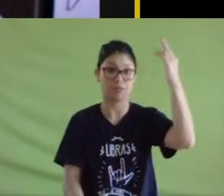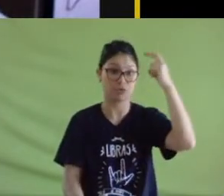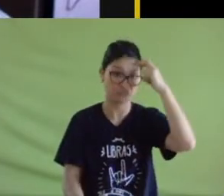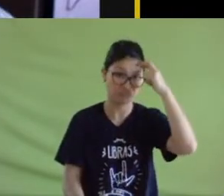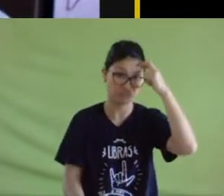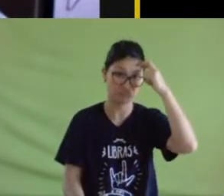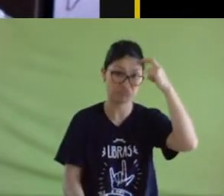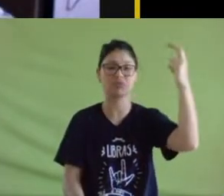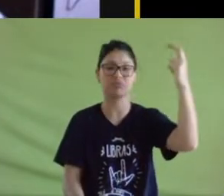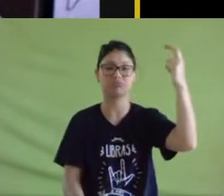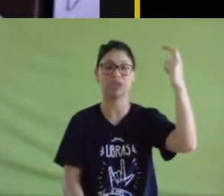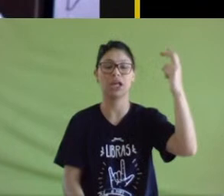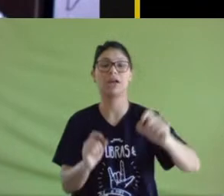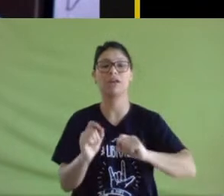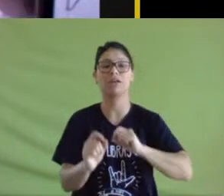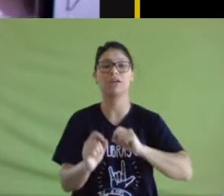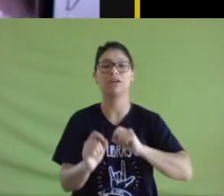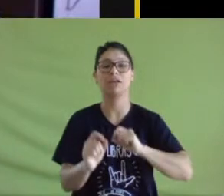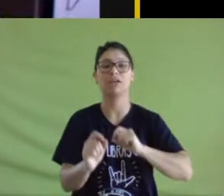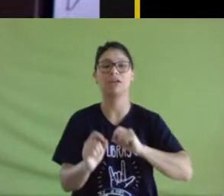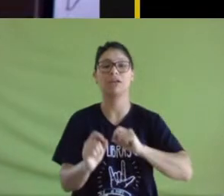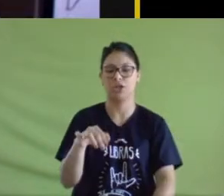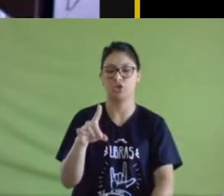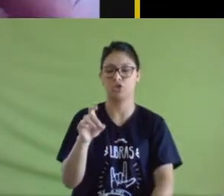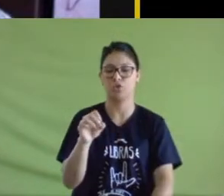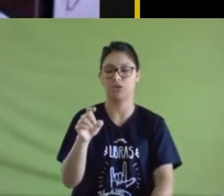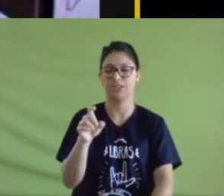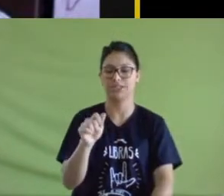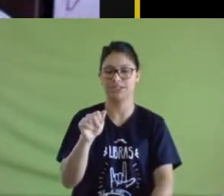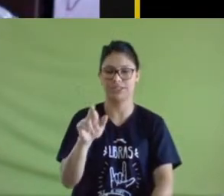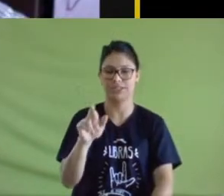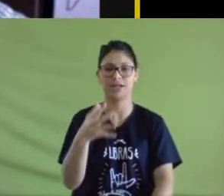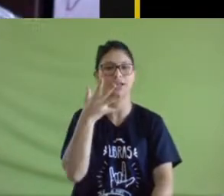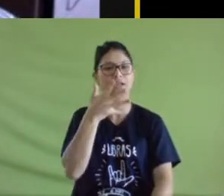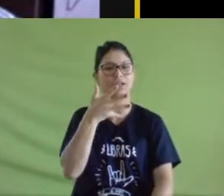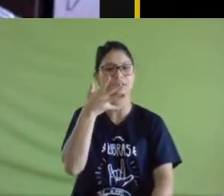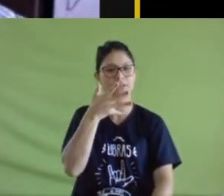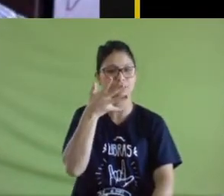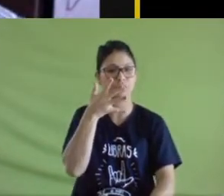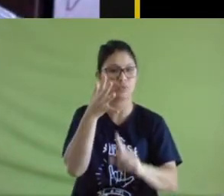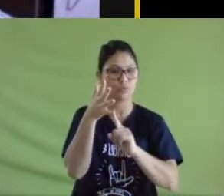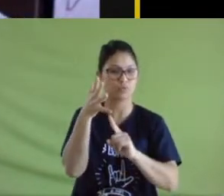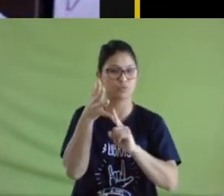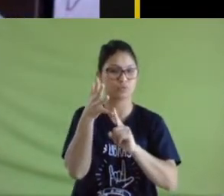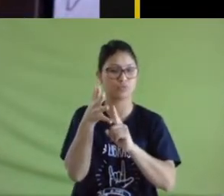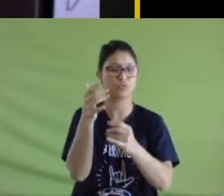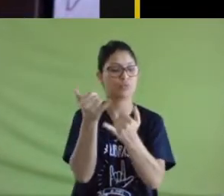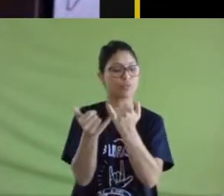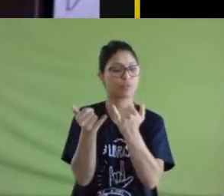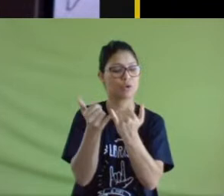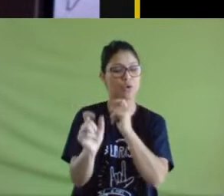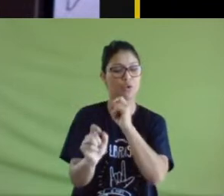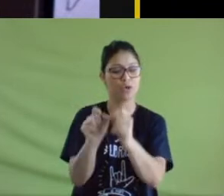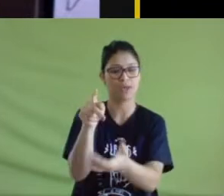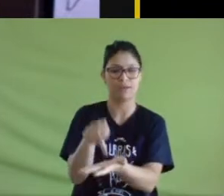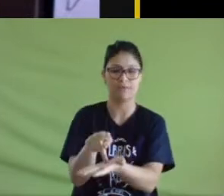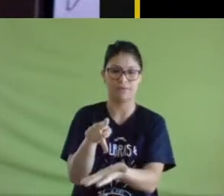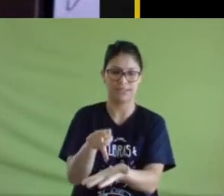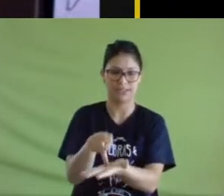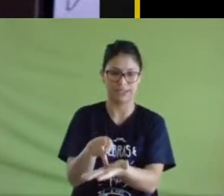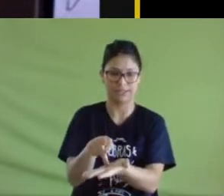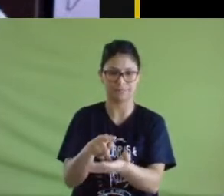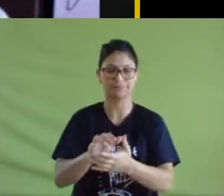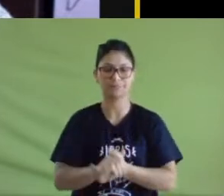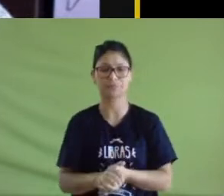sábios, que são endoxa, discursos semelhantes àquilo que é verdadeiro. Então, nesse sentido,